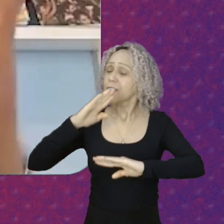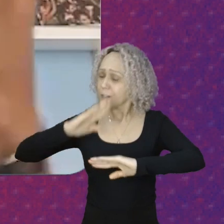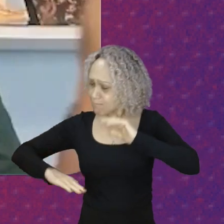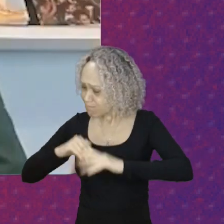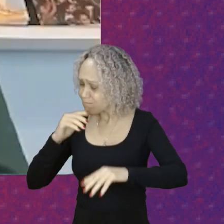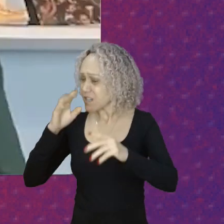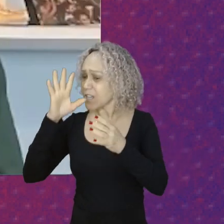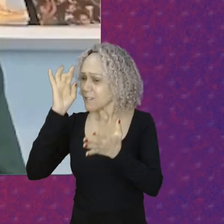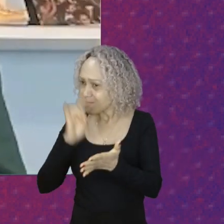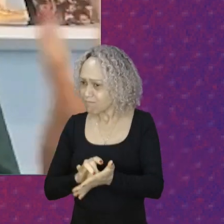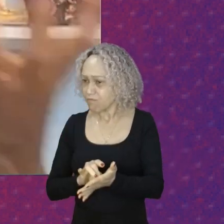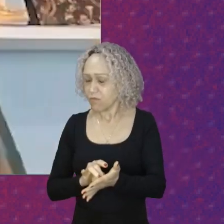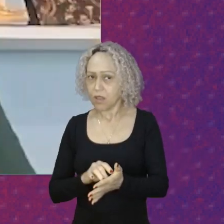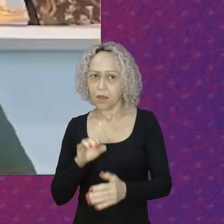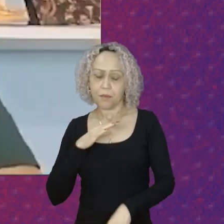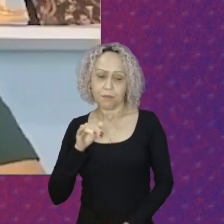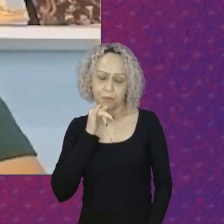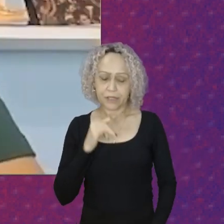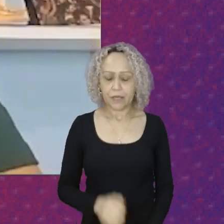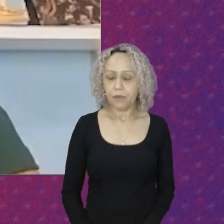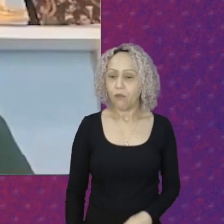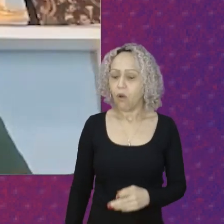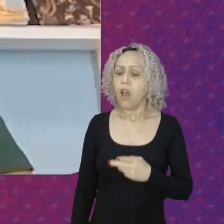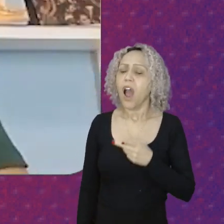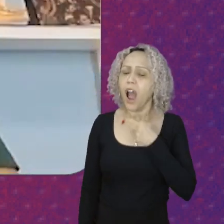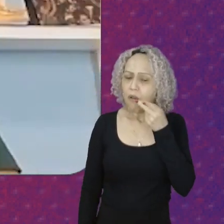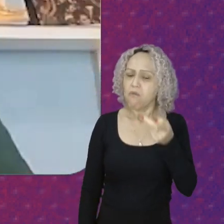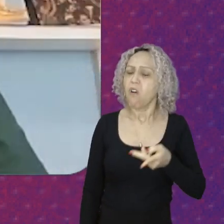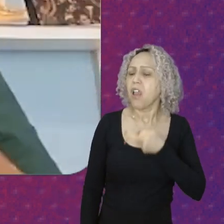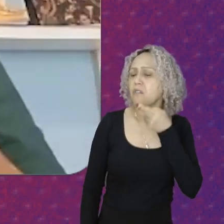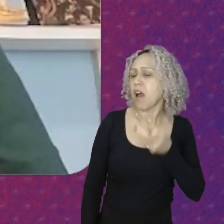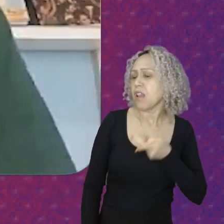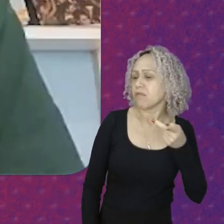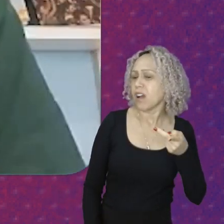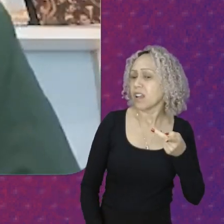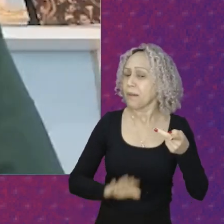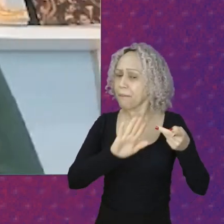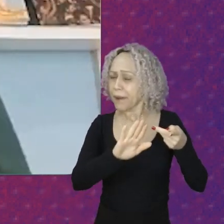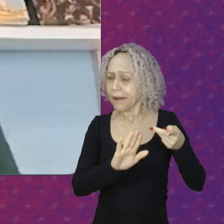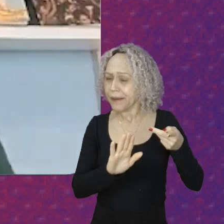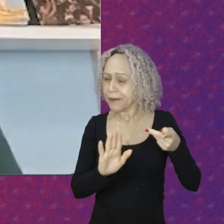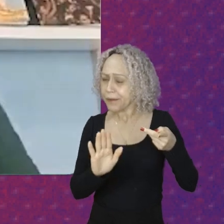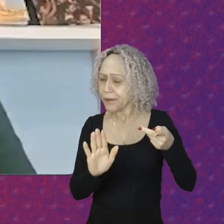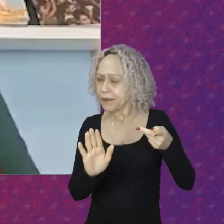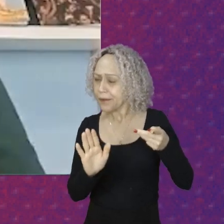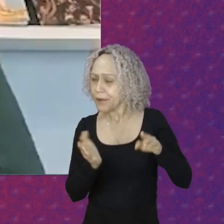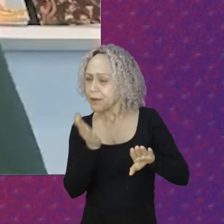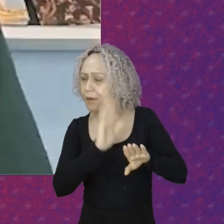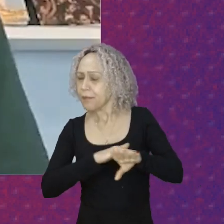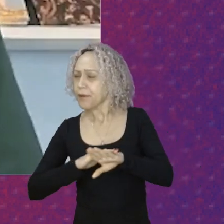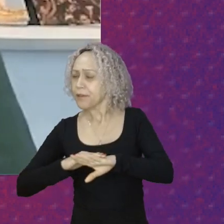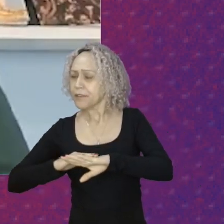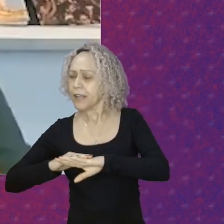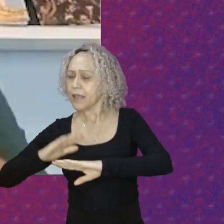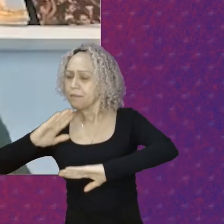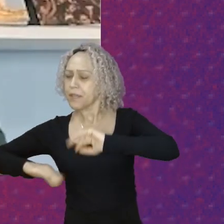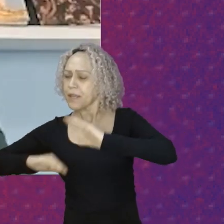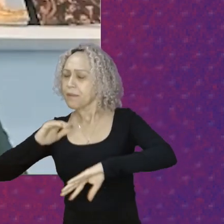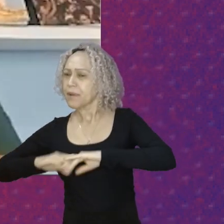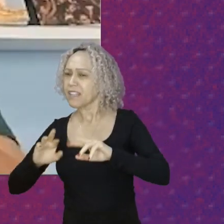posso dizer uma coisa e realizar outra. Eu preciso estar em